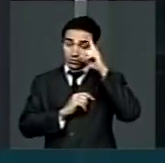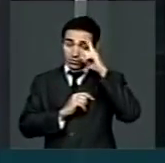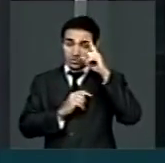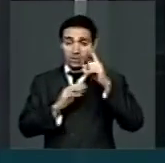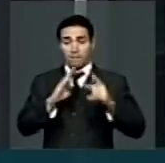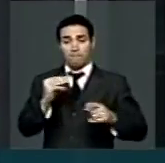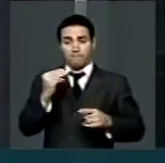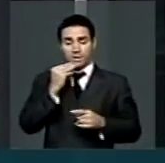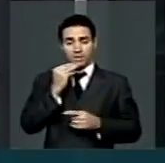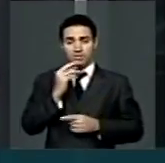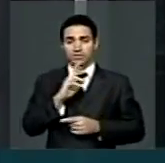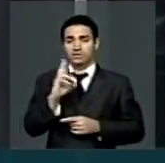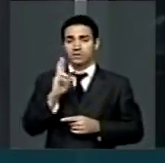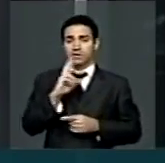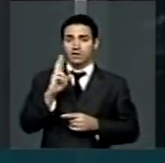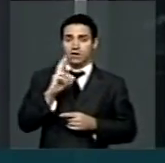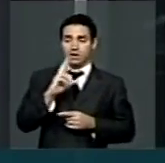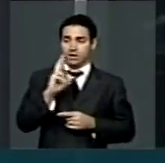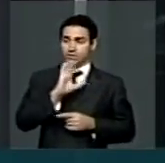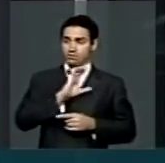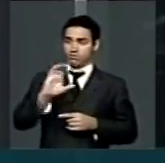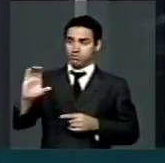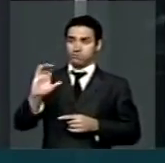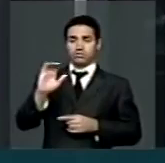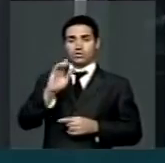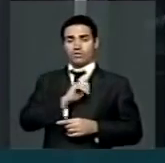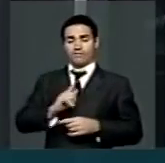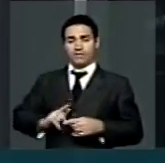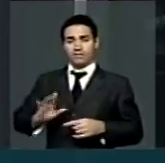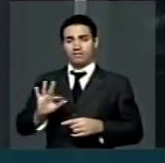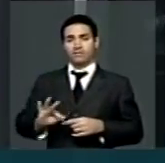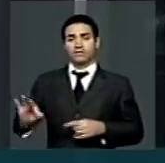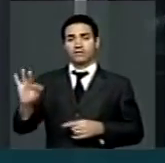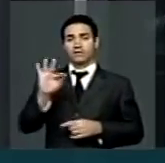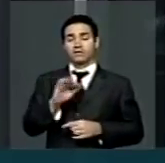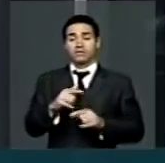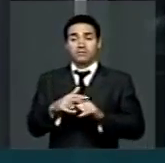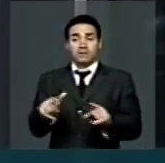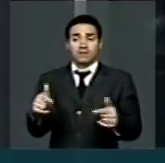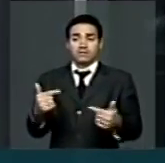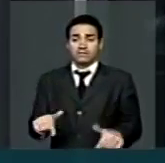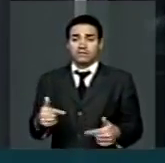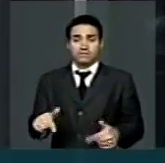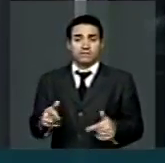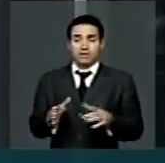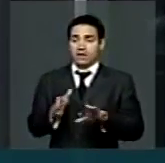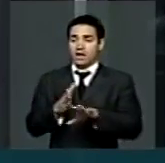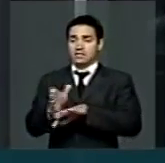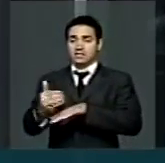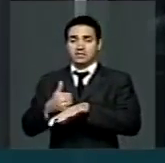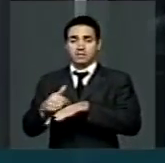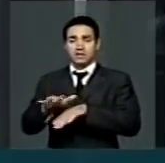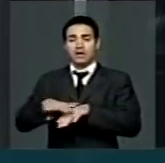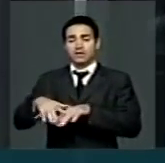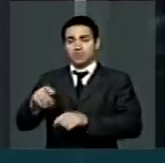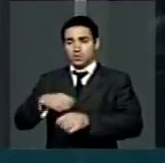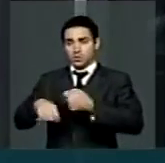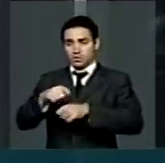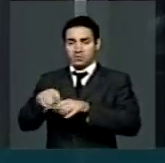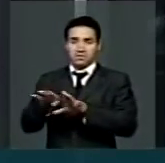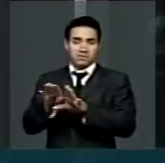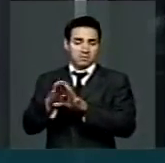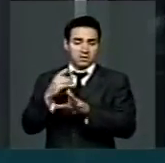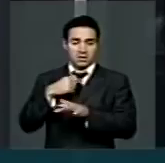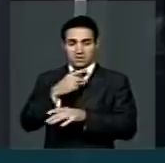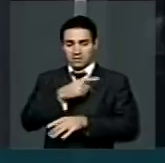bilhões de reais que entra para o governo federal e não há acessibilidade da área econômica, nem da presidente Dilma,